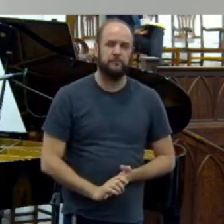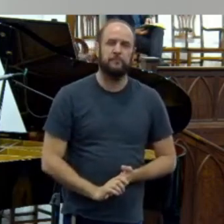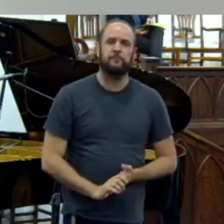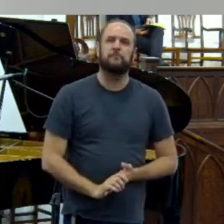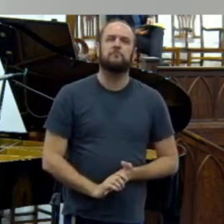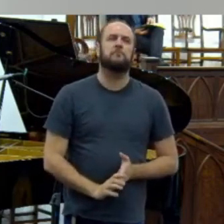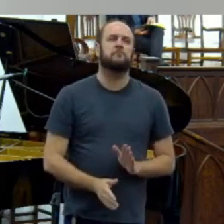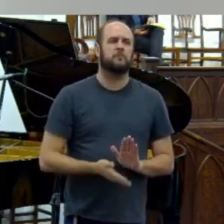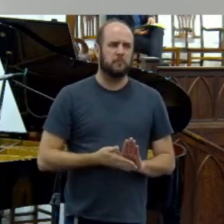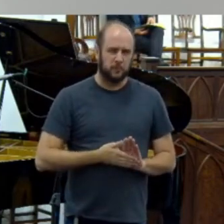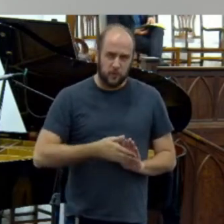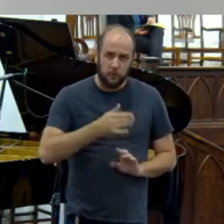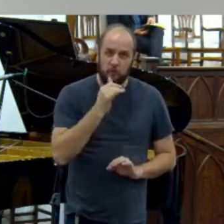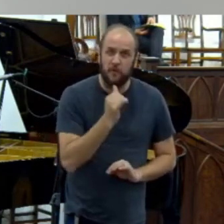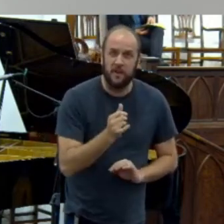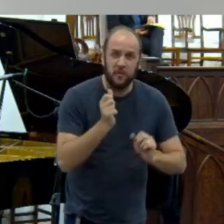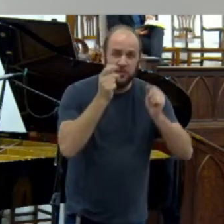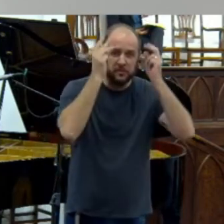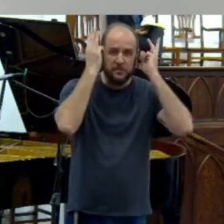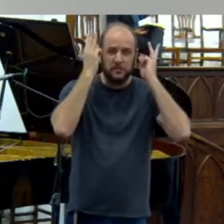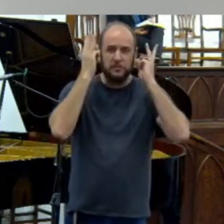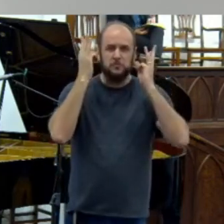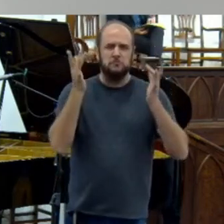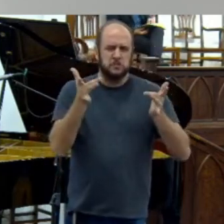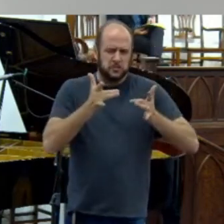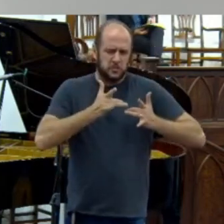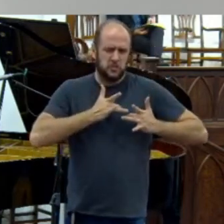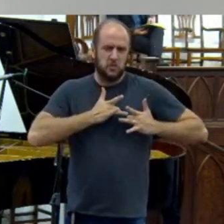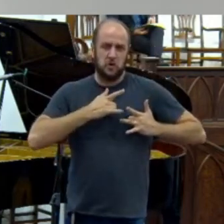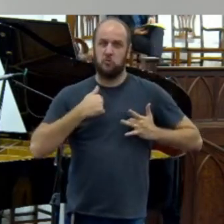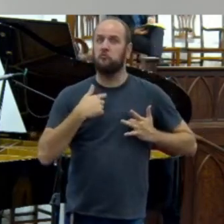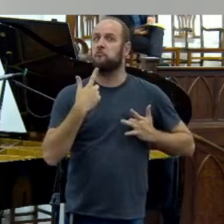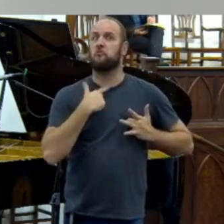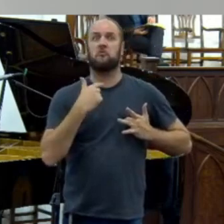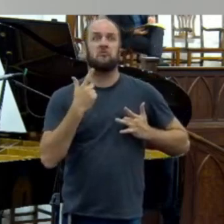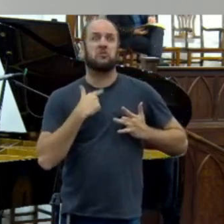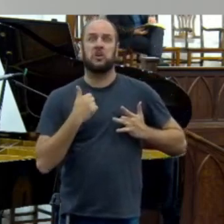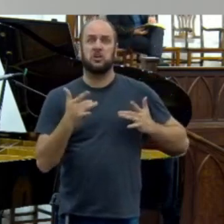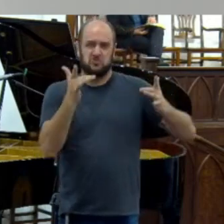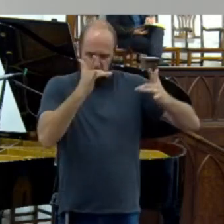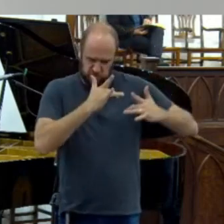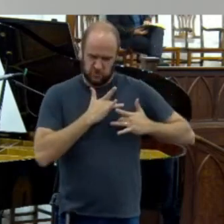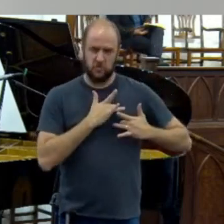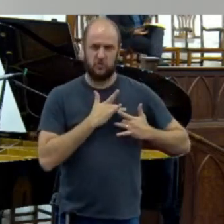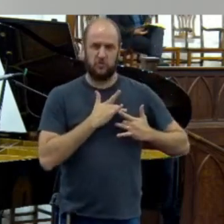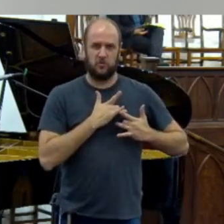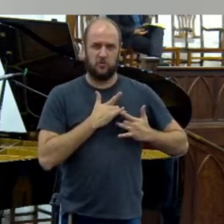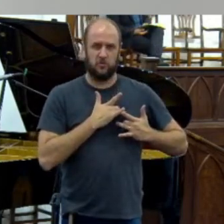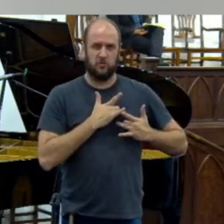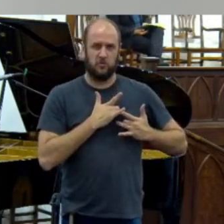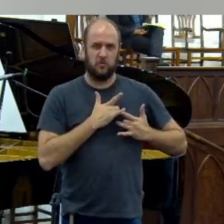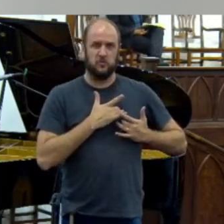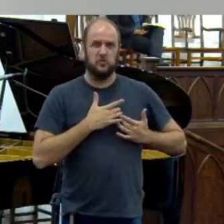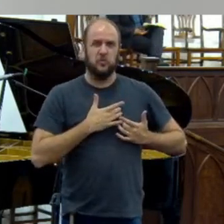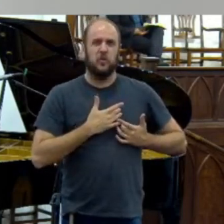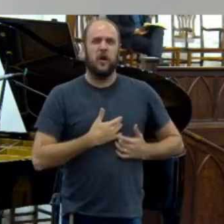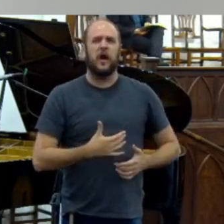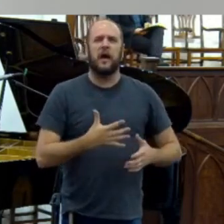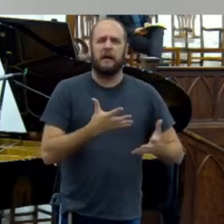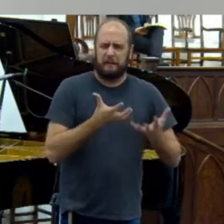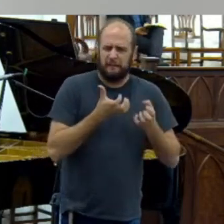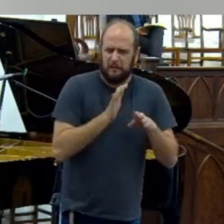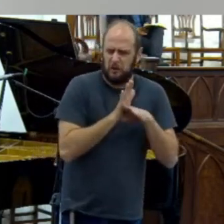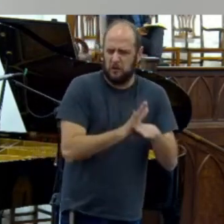Pois ele diz a Moisés: terei misericórdia de quem me aprouver ter misericórdia, e compadecer-me-ei de quem me aprouver